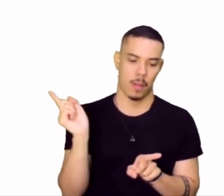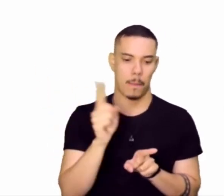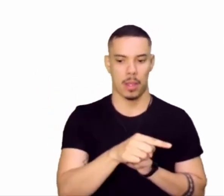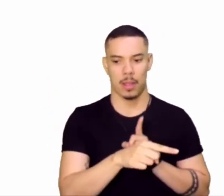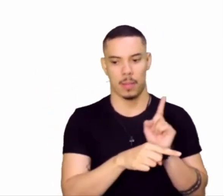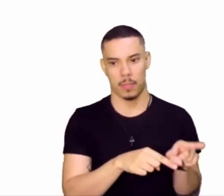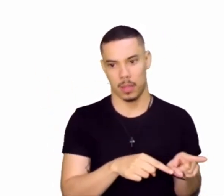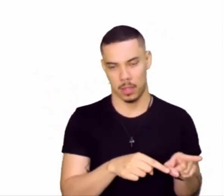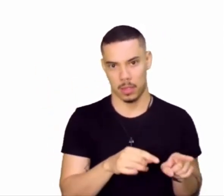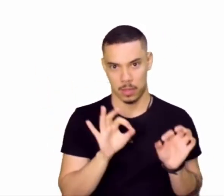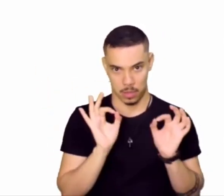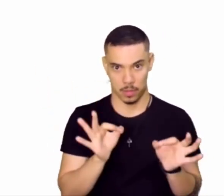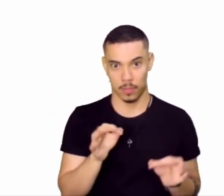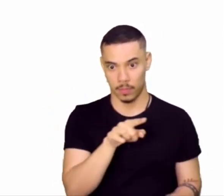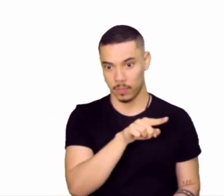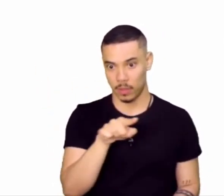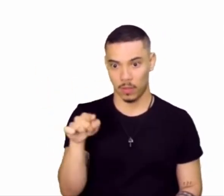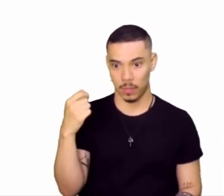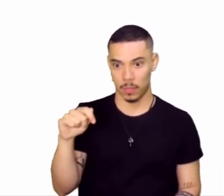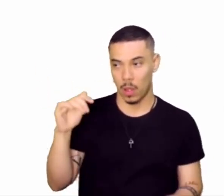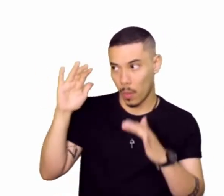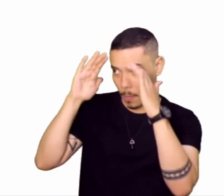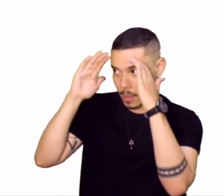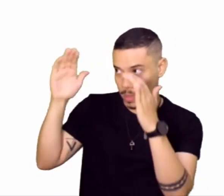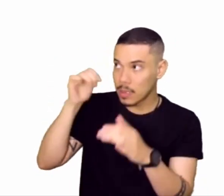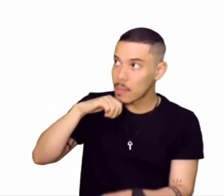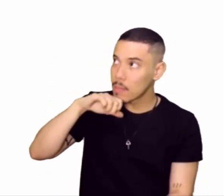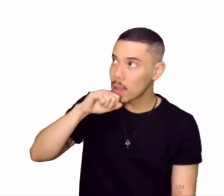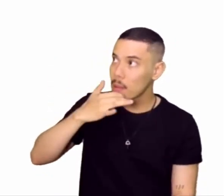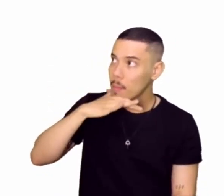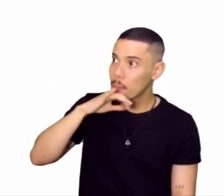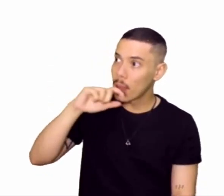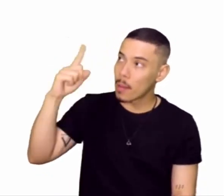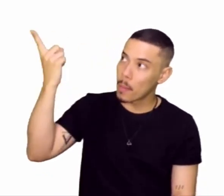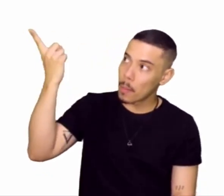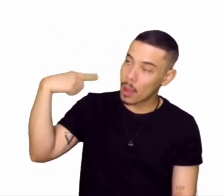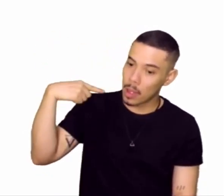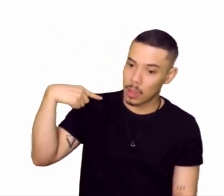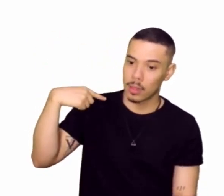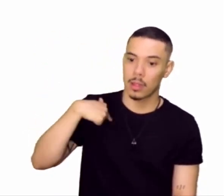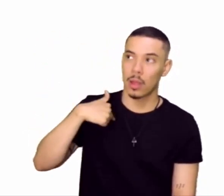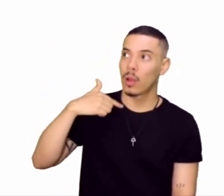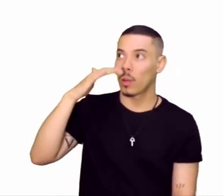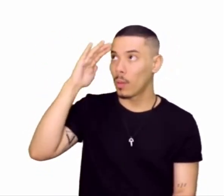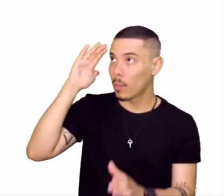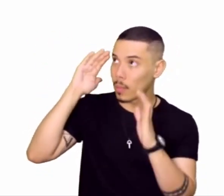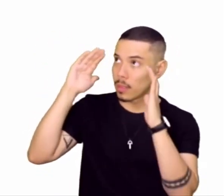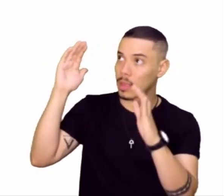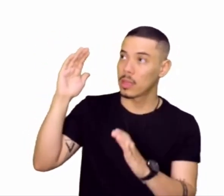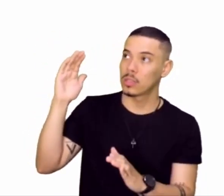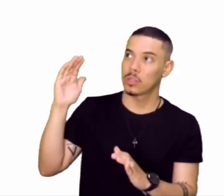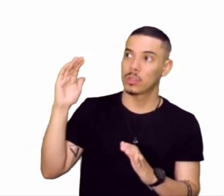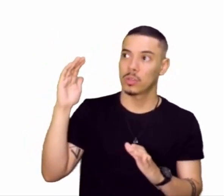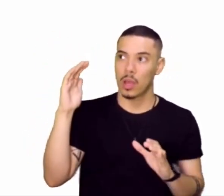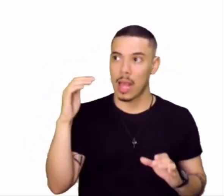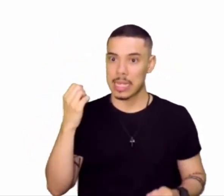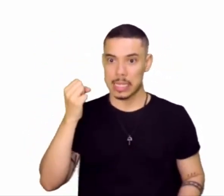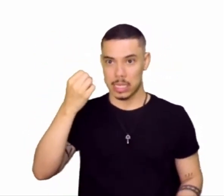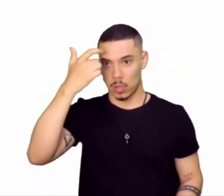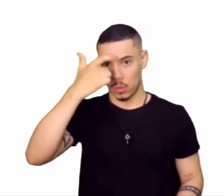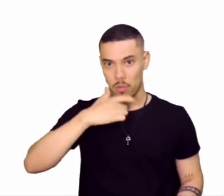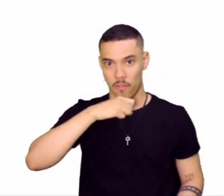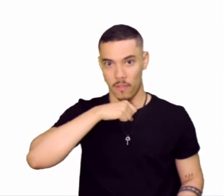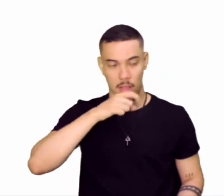Na lógica, você deve obedecer essa hierarquia aqui, ó. Né? Primeiro os pais, se não tiver o irmão mais velho,